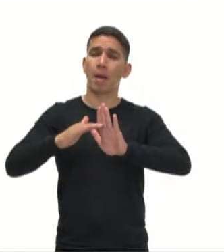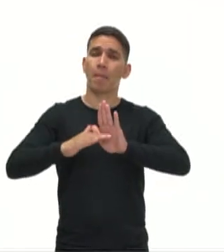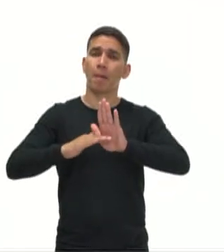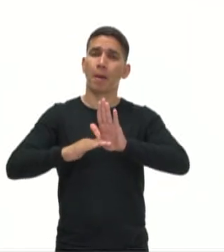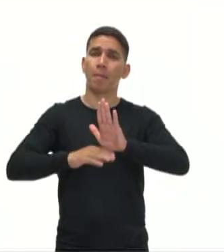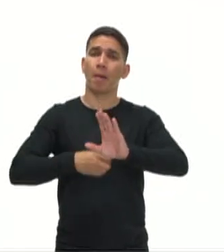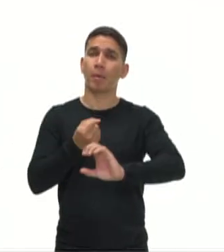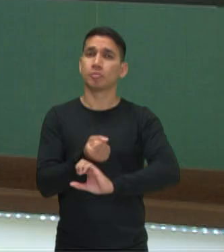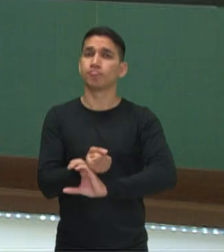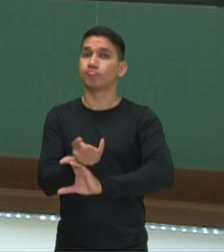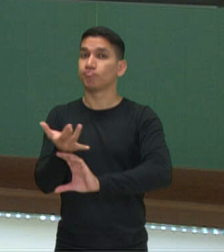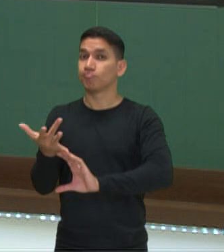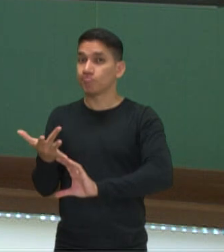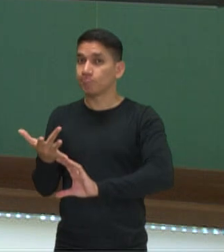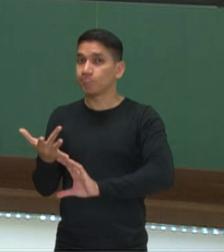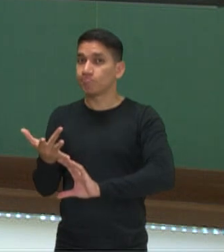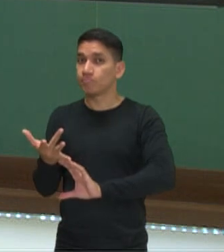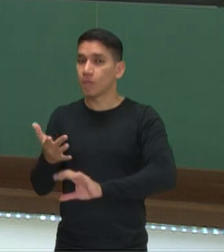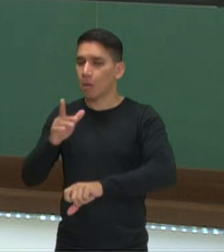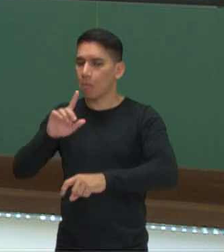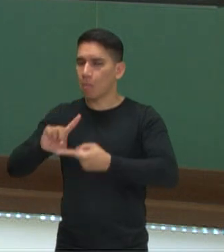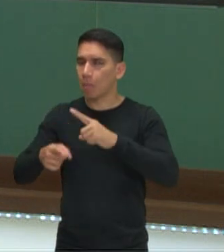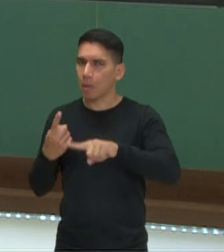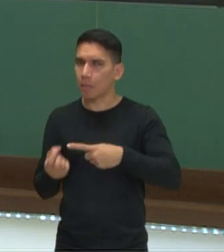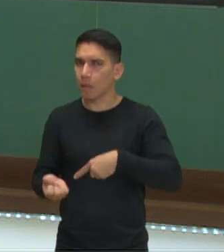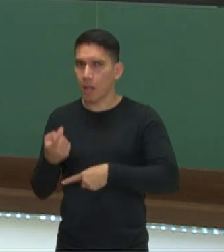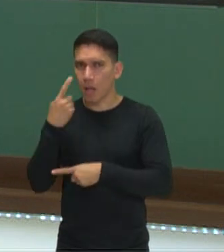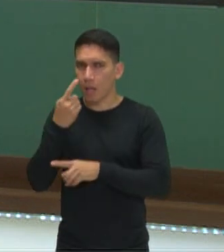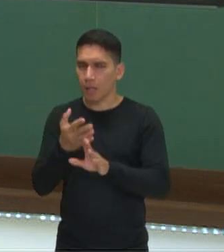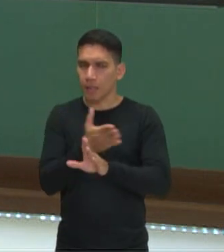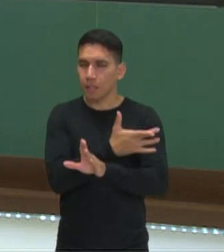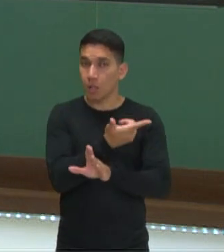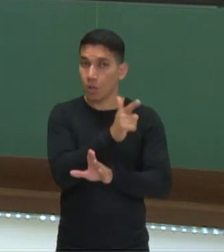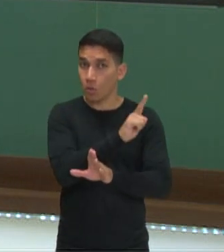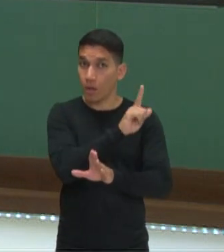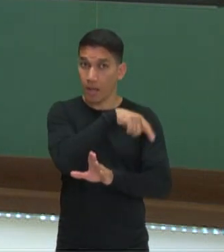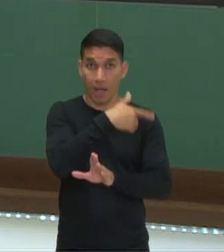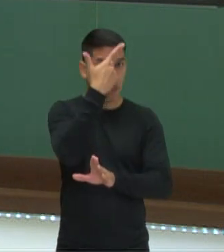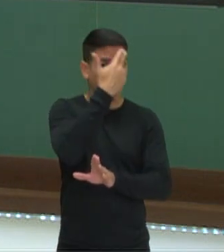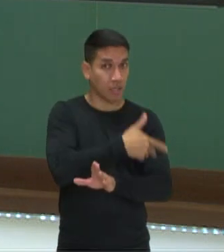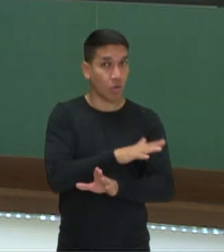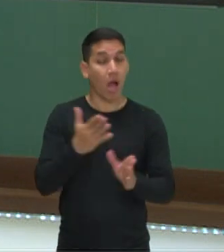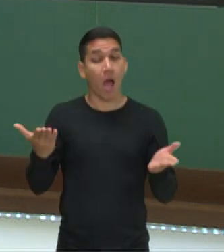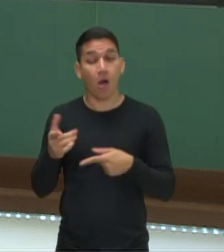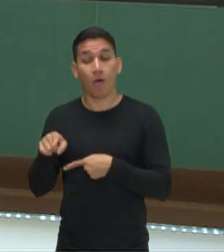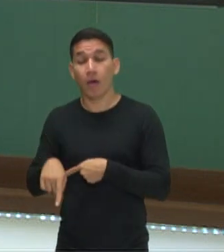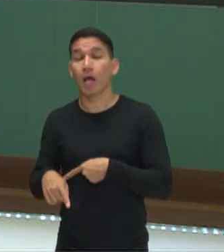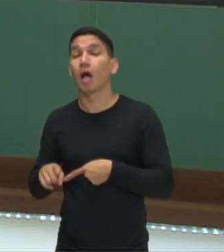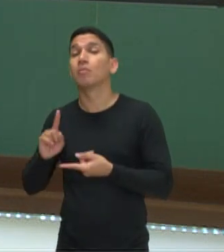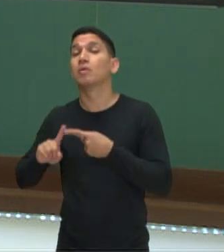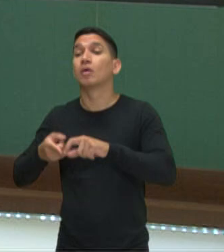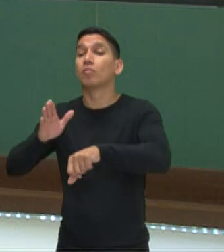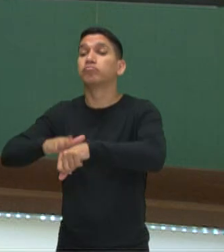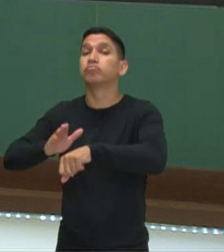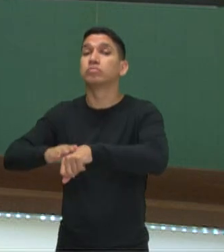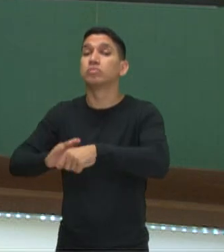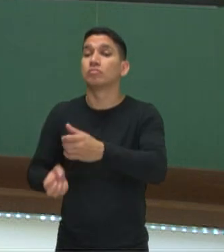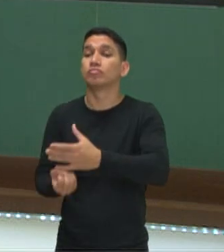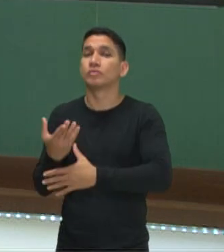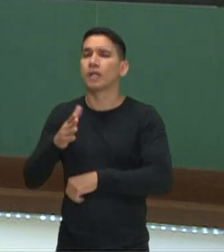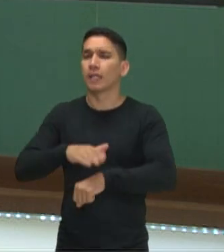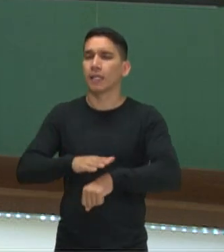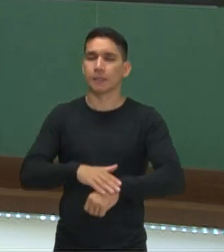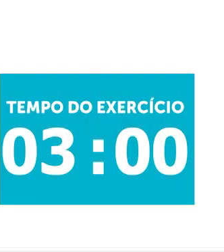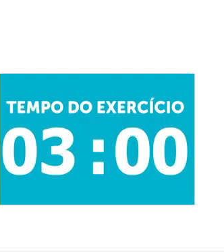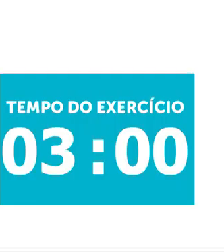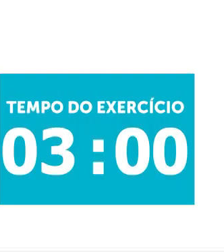polímeros sintéticos. Veja, naquela 1 era polímeros naturais, agora polímeros sintéticos. Tempo